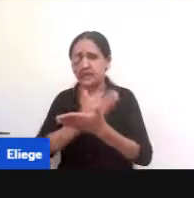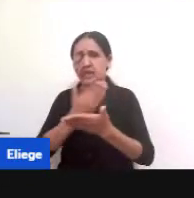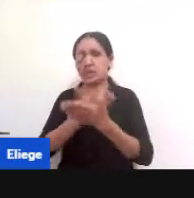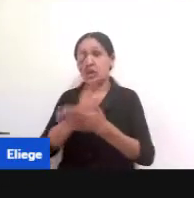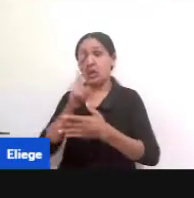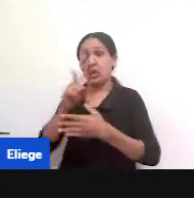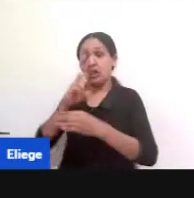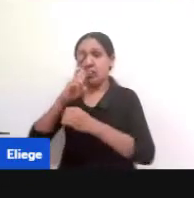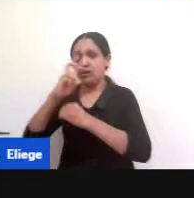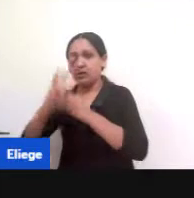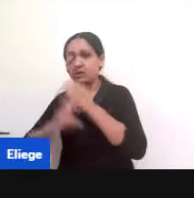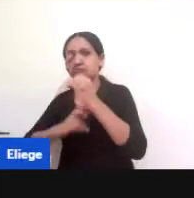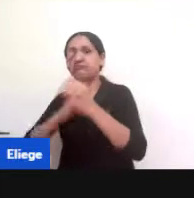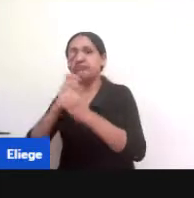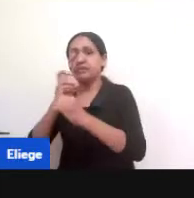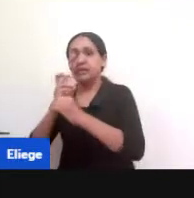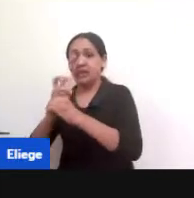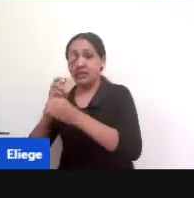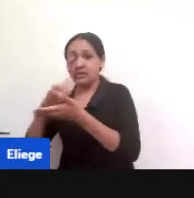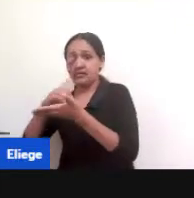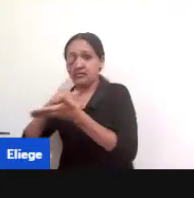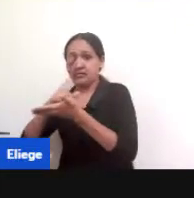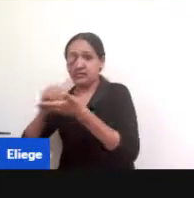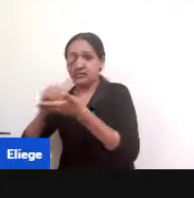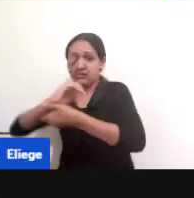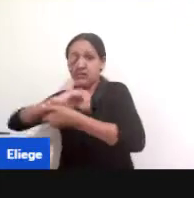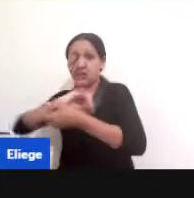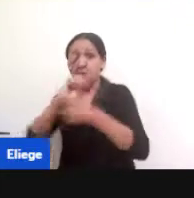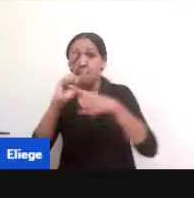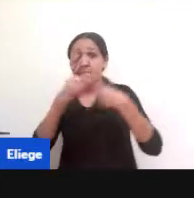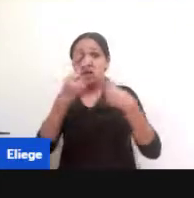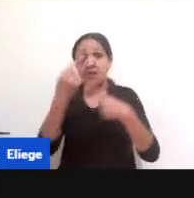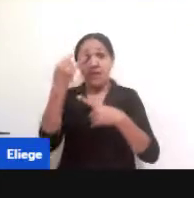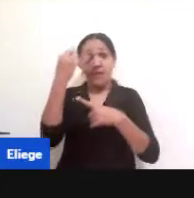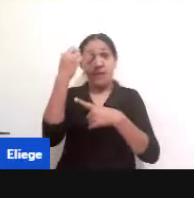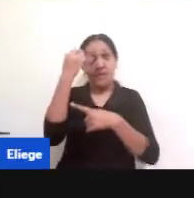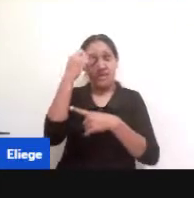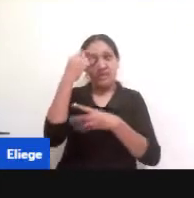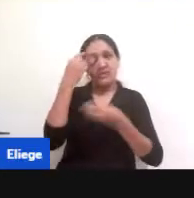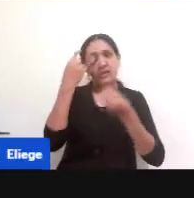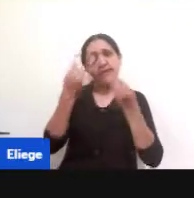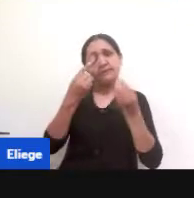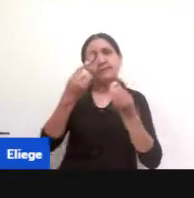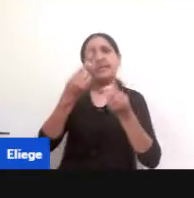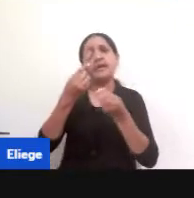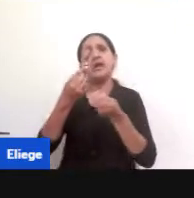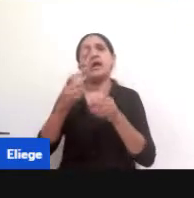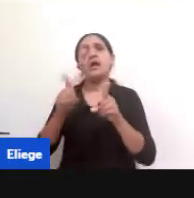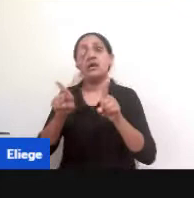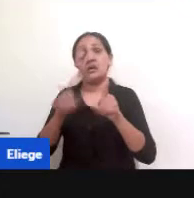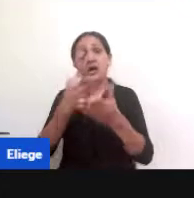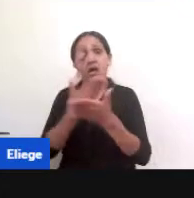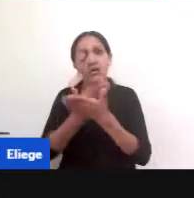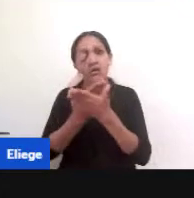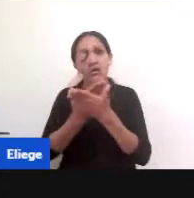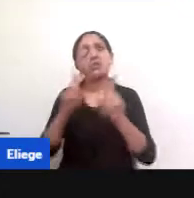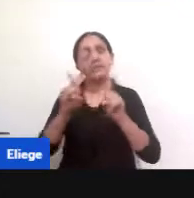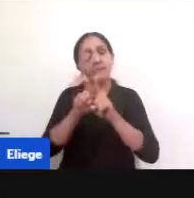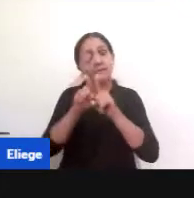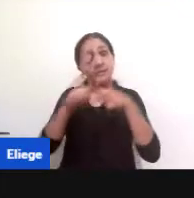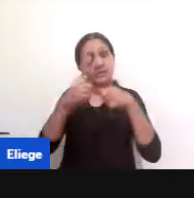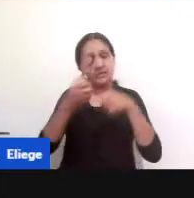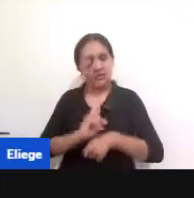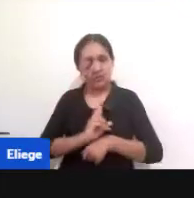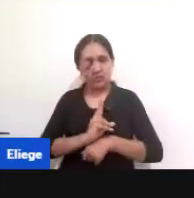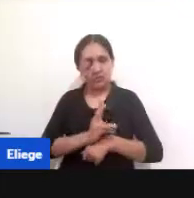da CEMED, mas eu tenho que pensar que a minha aula presencial tem que dar uma continuidade nas atividades